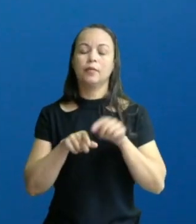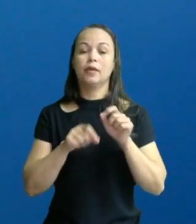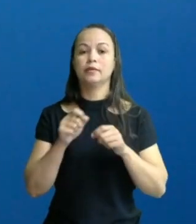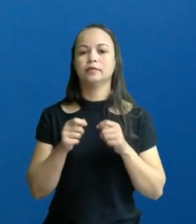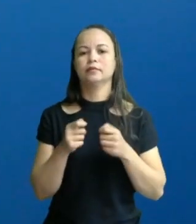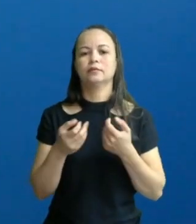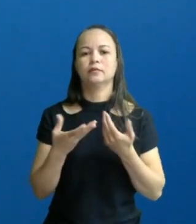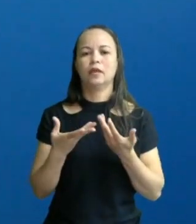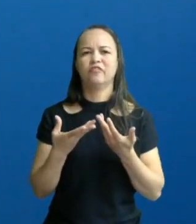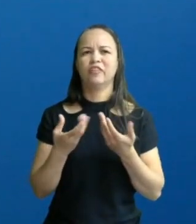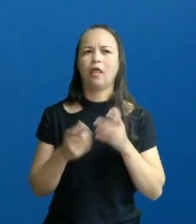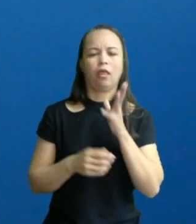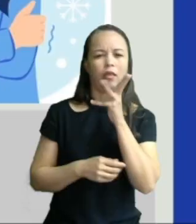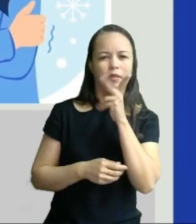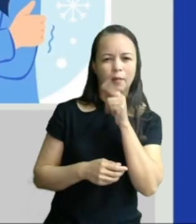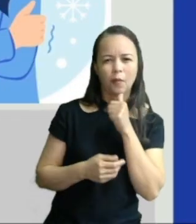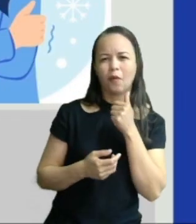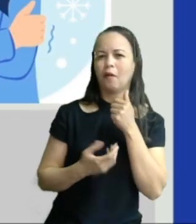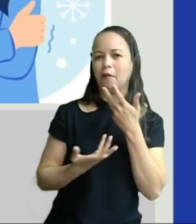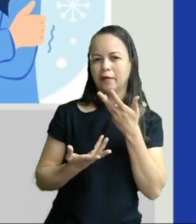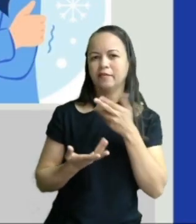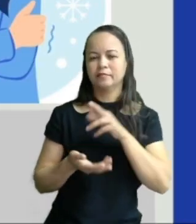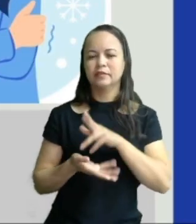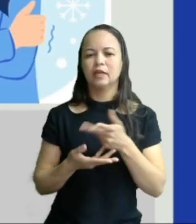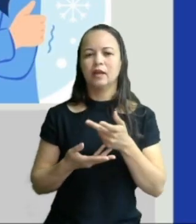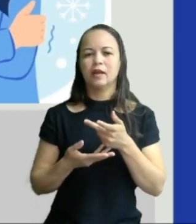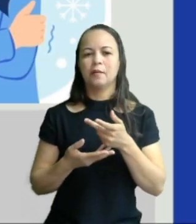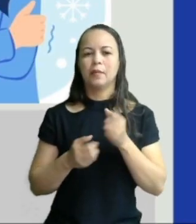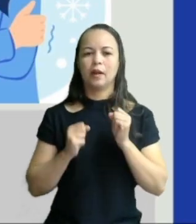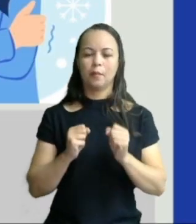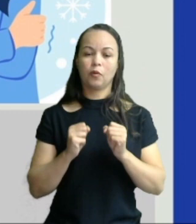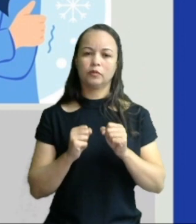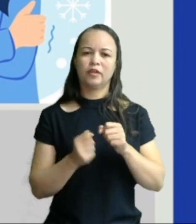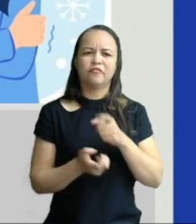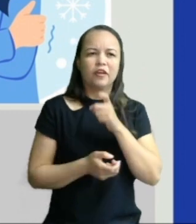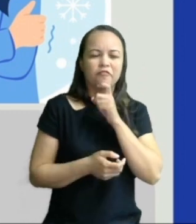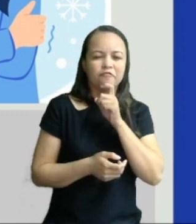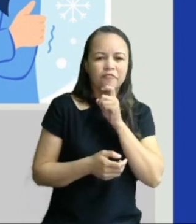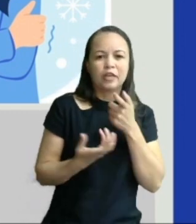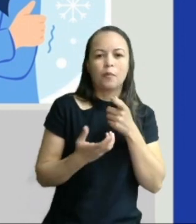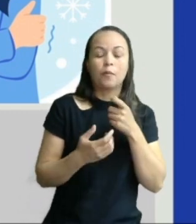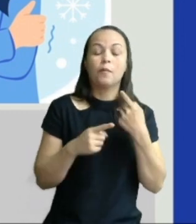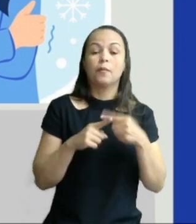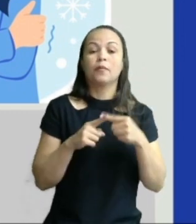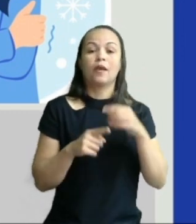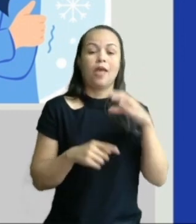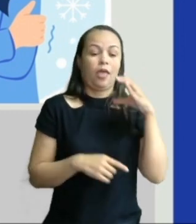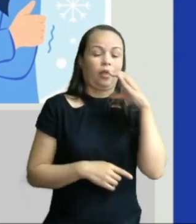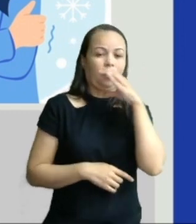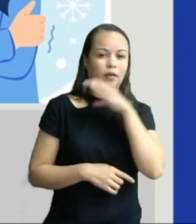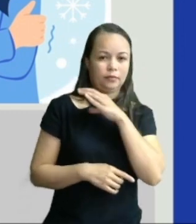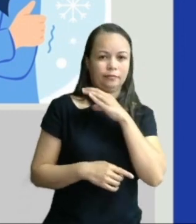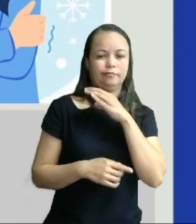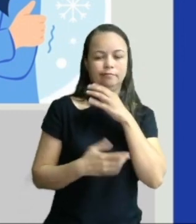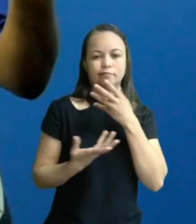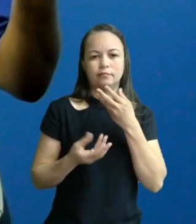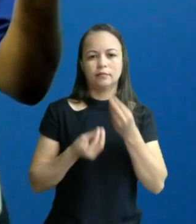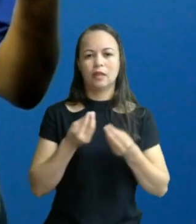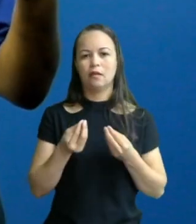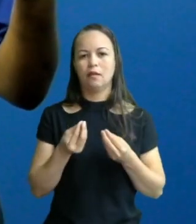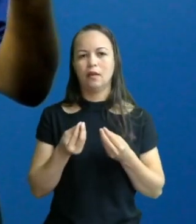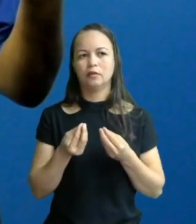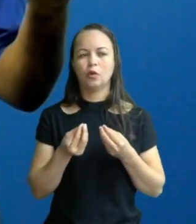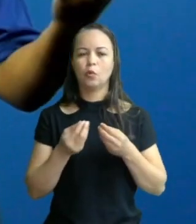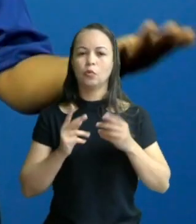ela demora muito, né, que a gente viu ali, para poder ser resfriada, que ela é muito quente, então a gente não, por exemplo,